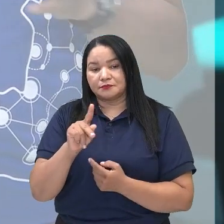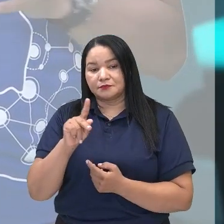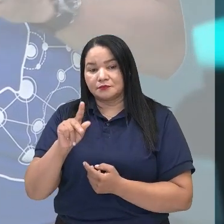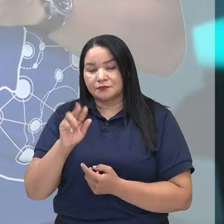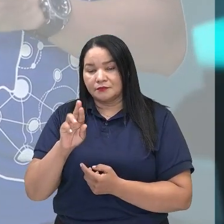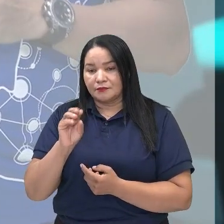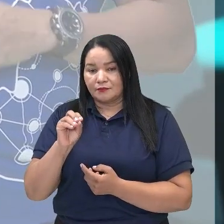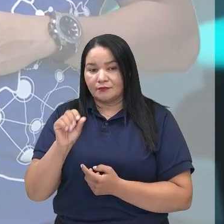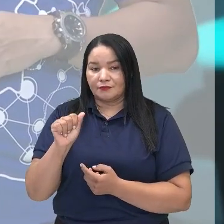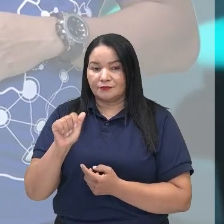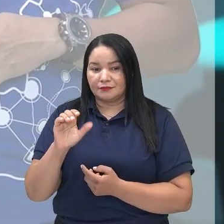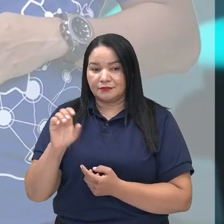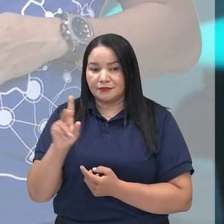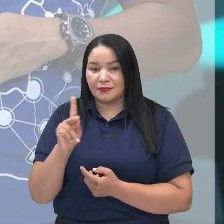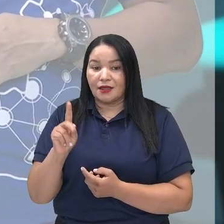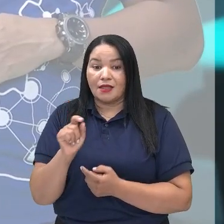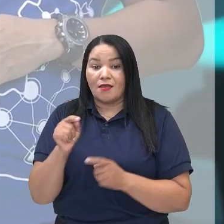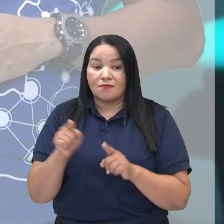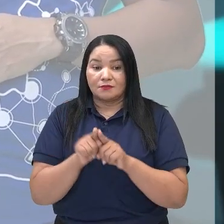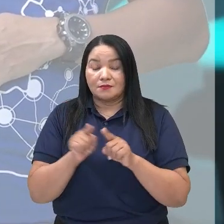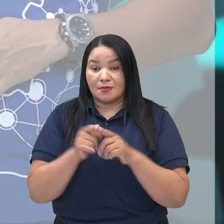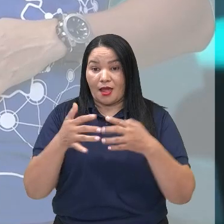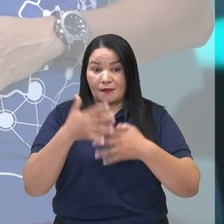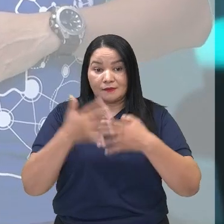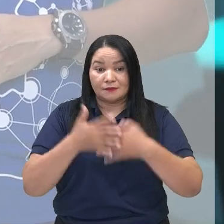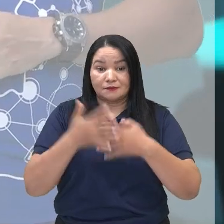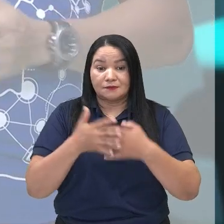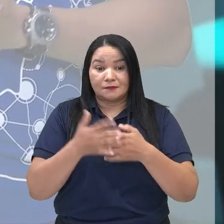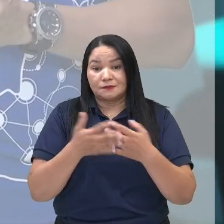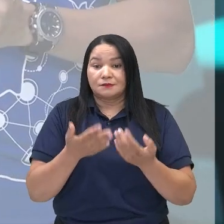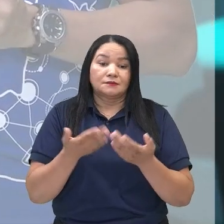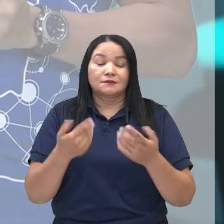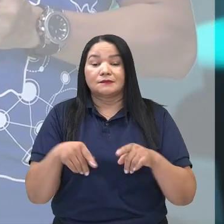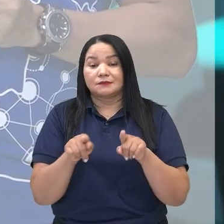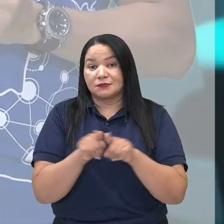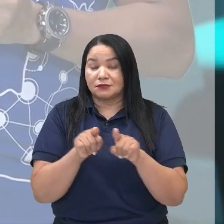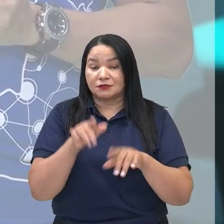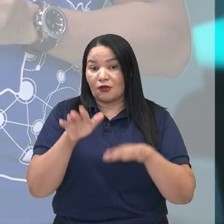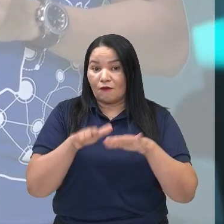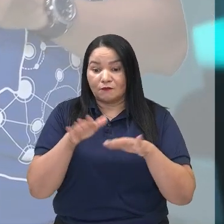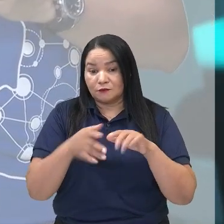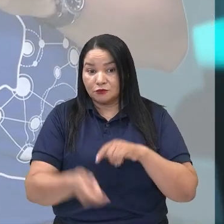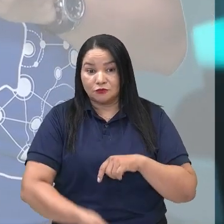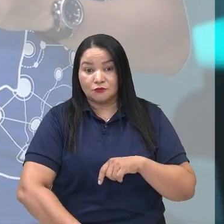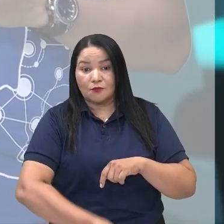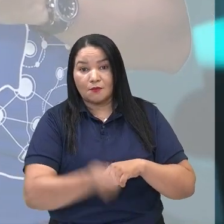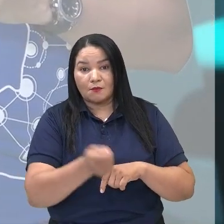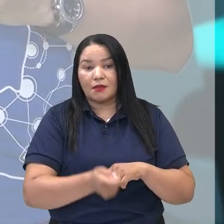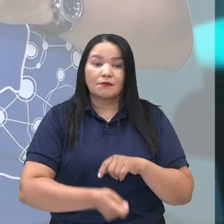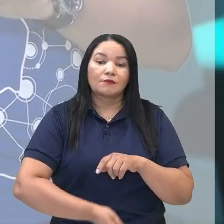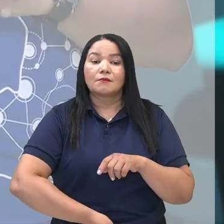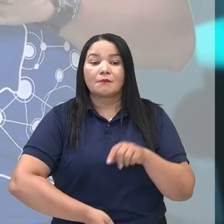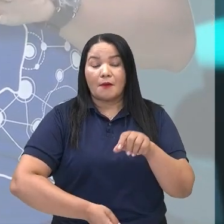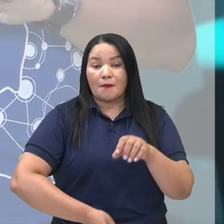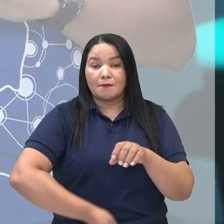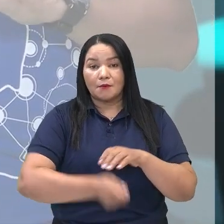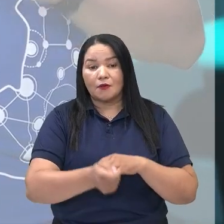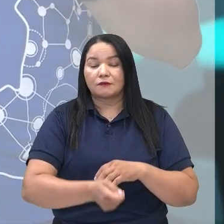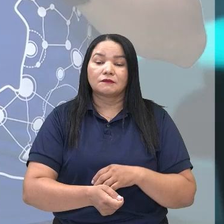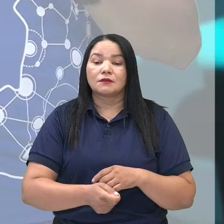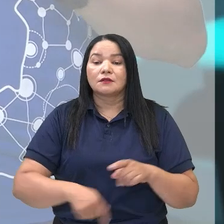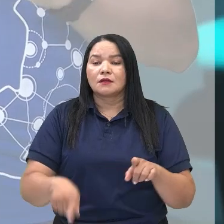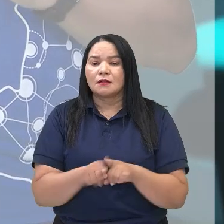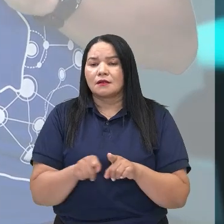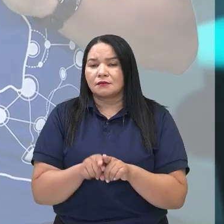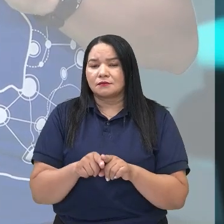se aproxima da rede para tentar fazer um voleio, né? Ele vai vir de baixo, vai tentar bater ali a bola para fazer ela tocar,